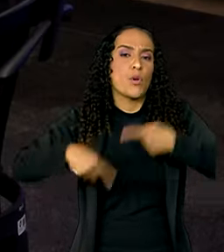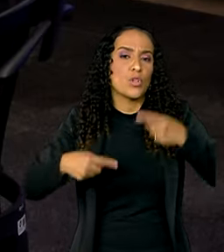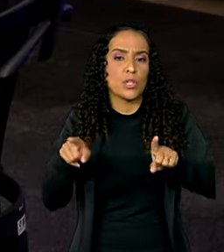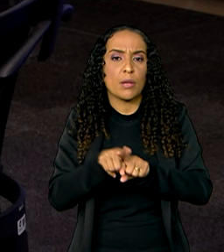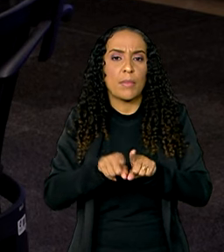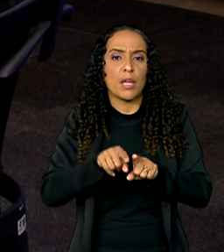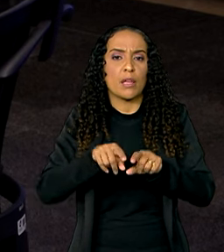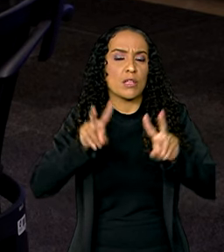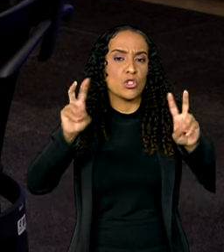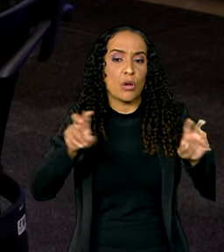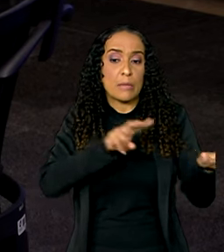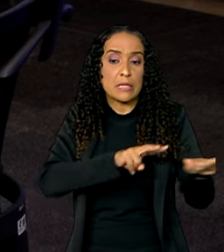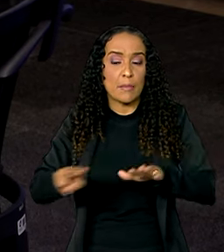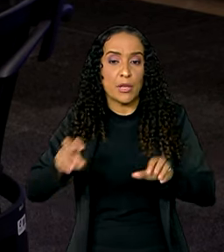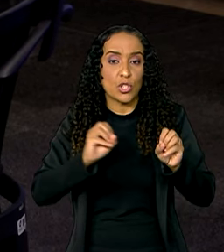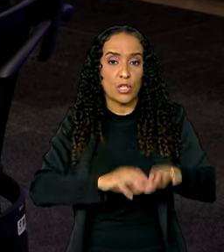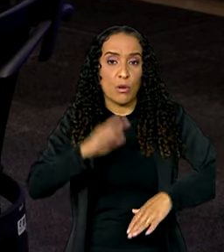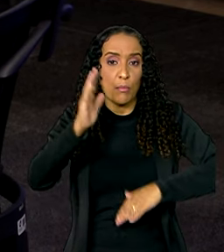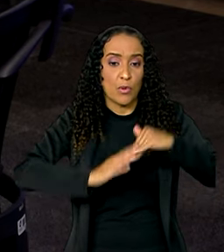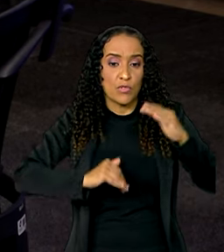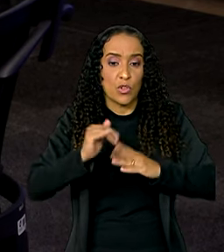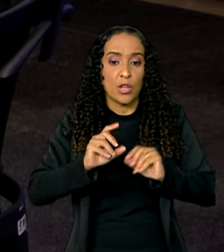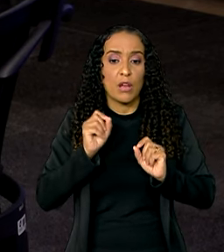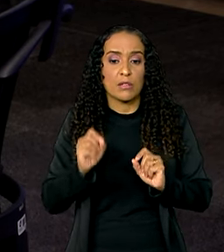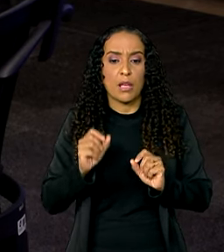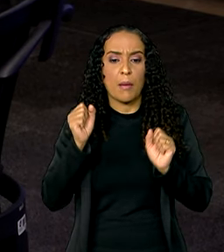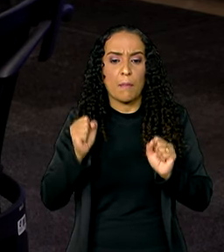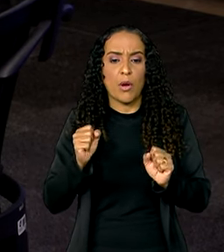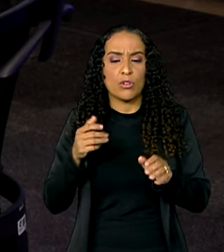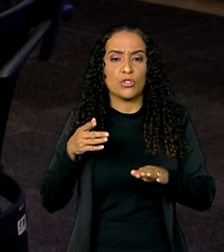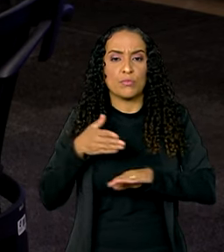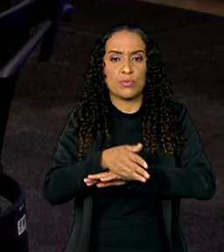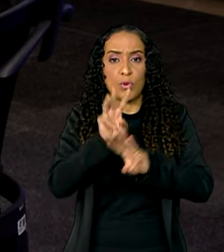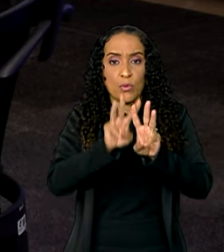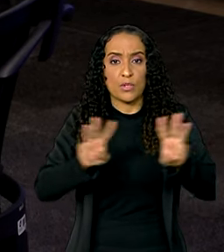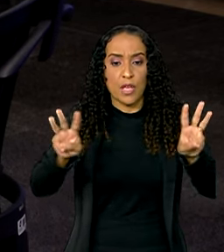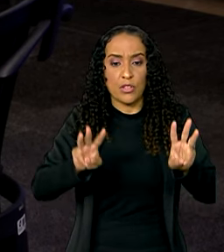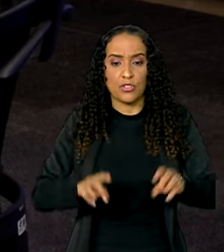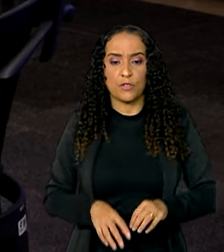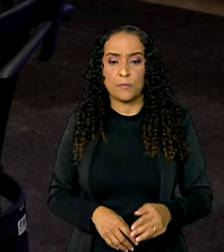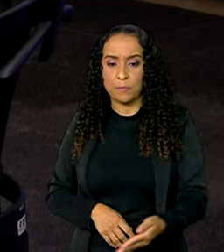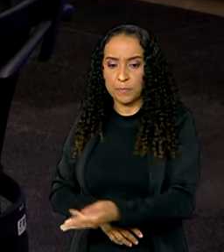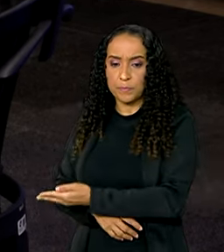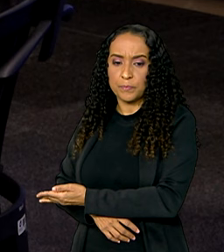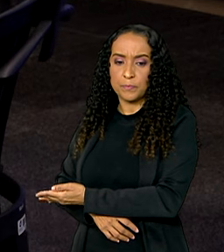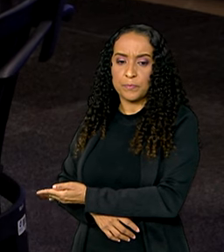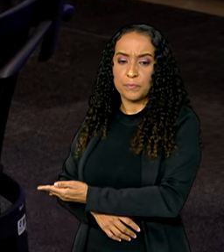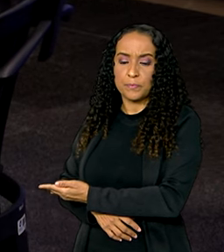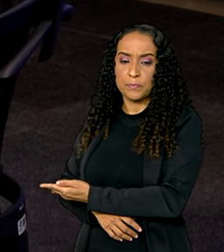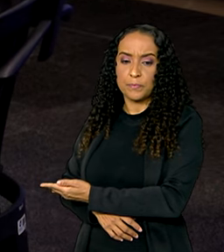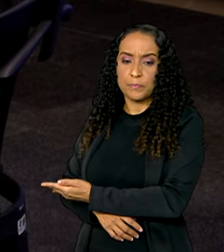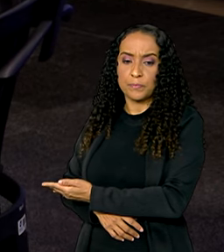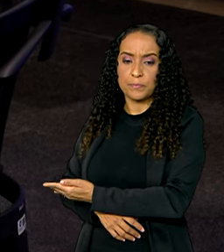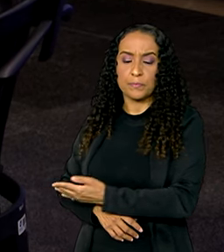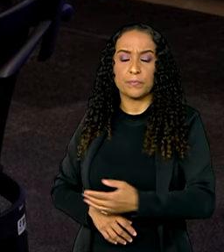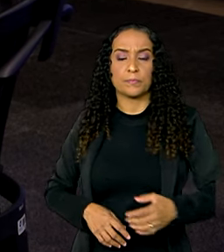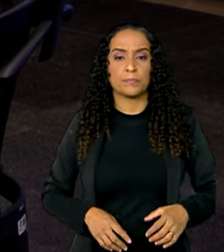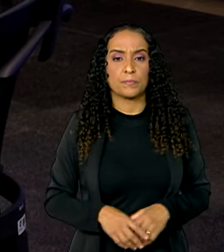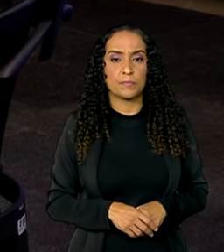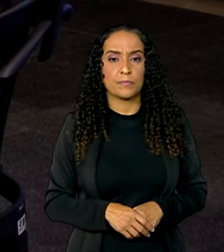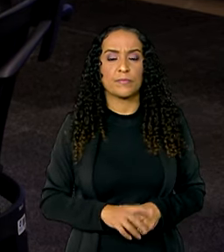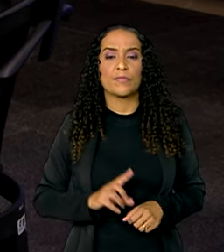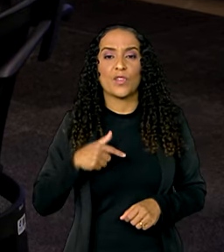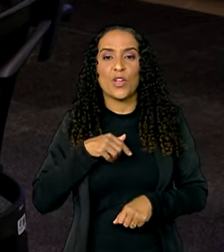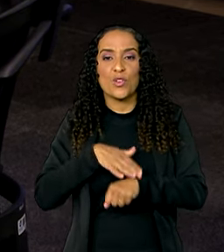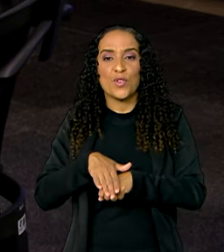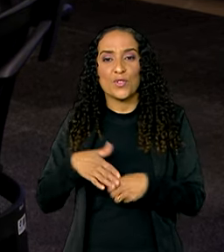também sobre a semana de educação profissional Você pode procurar o site gov.br bar MEC nós